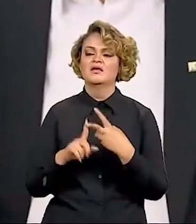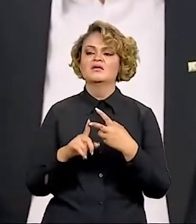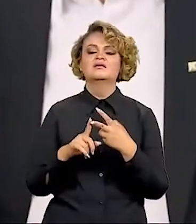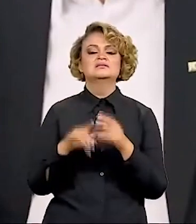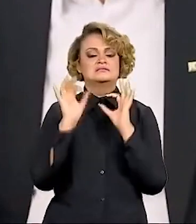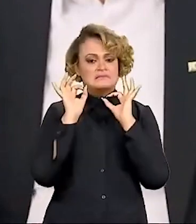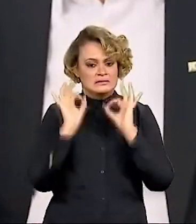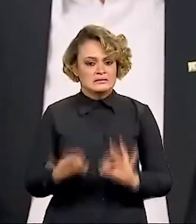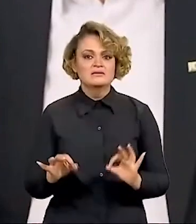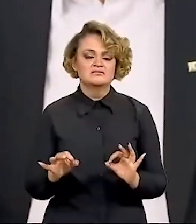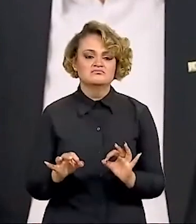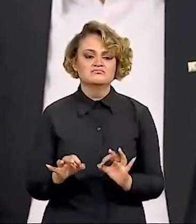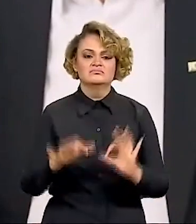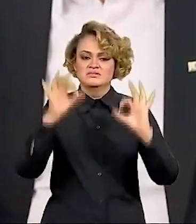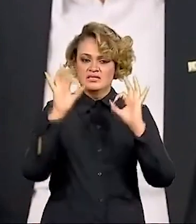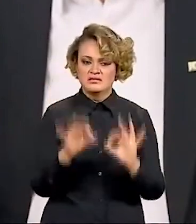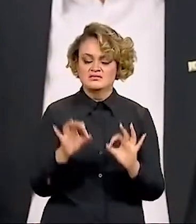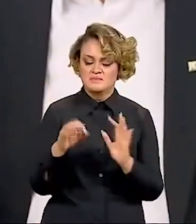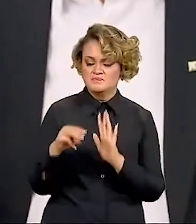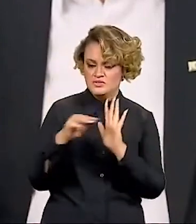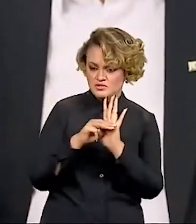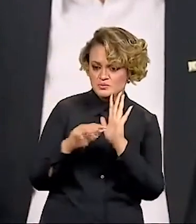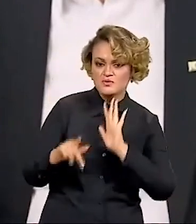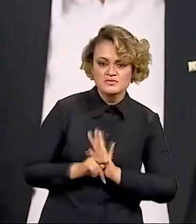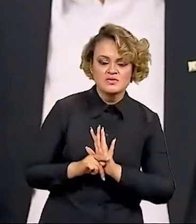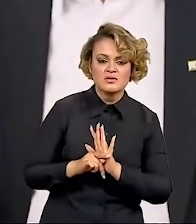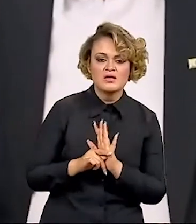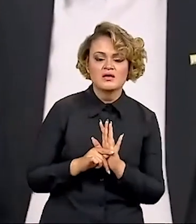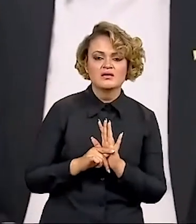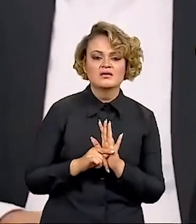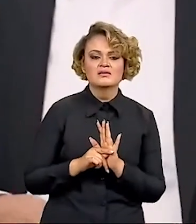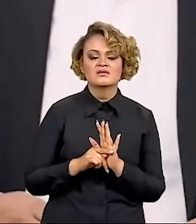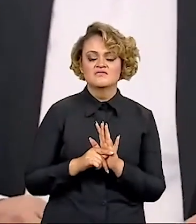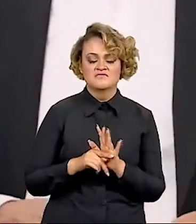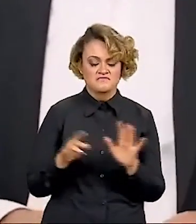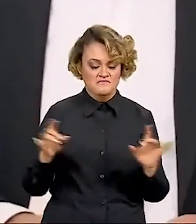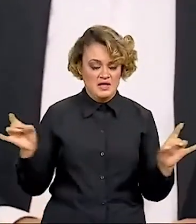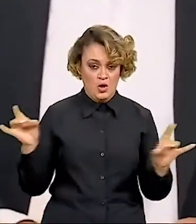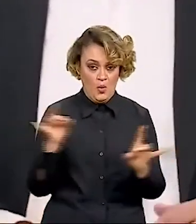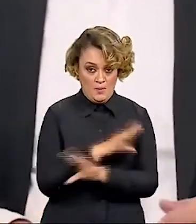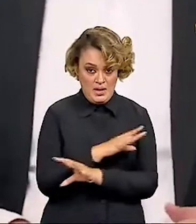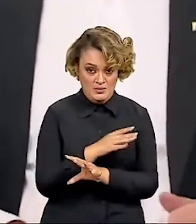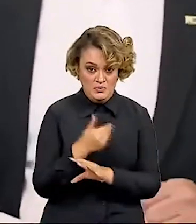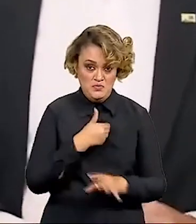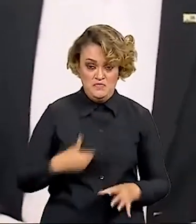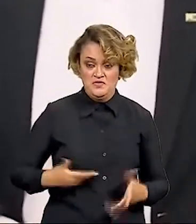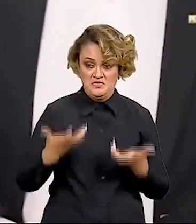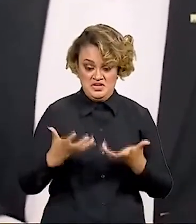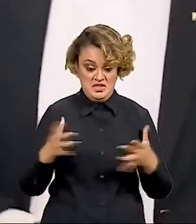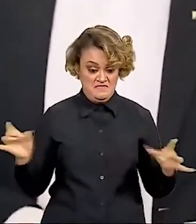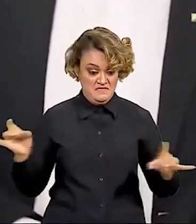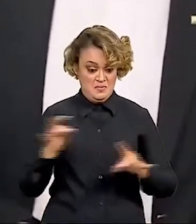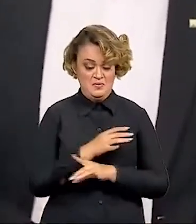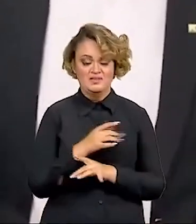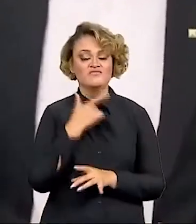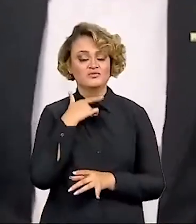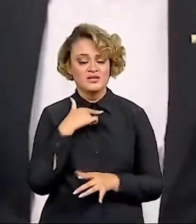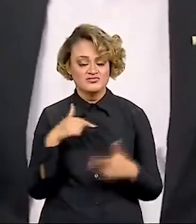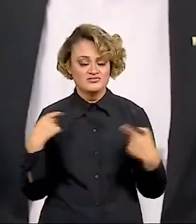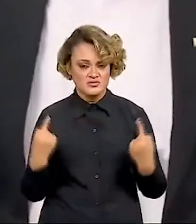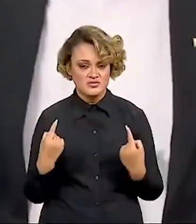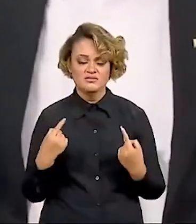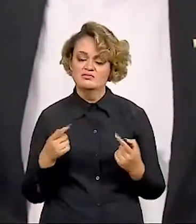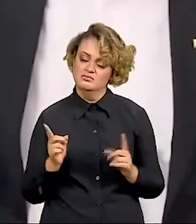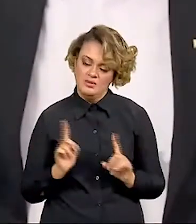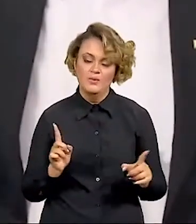passará a medida provisória sabe na integralidade daquilo que o governo queria mas certamente passará uma Medida